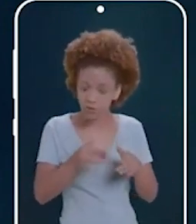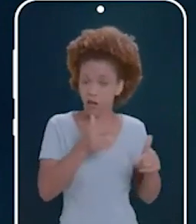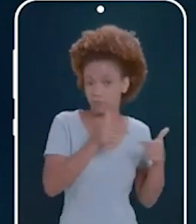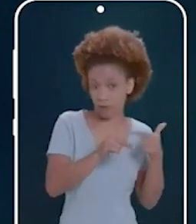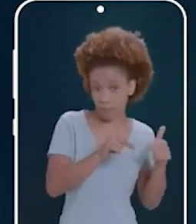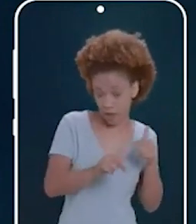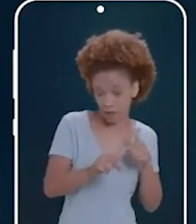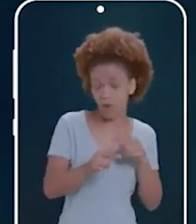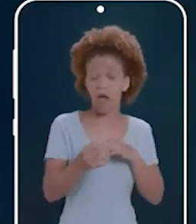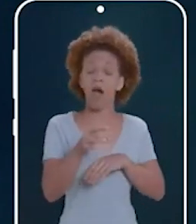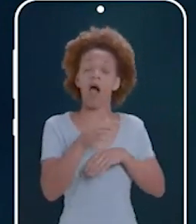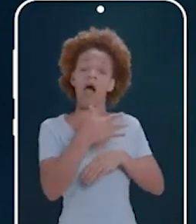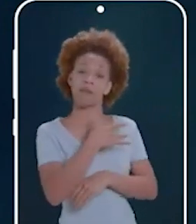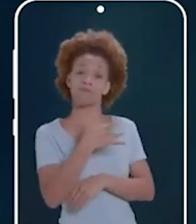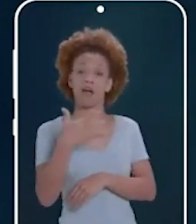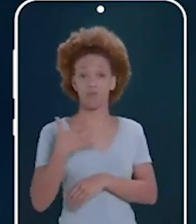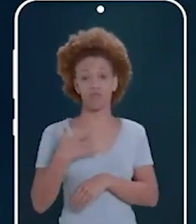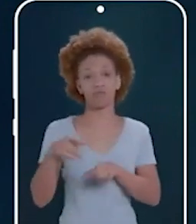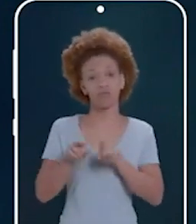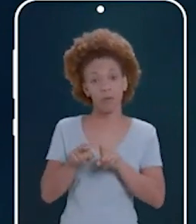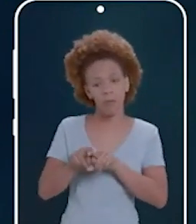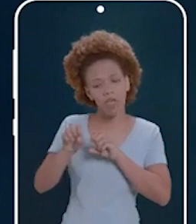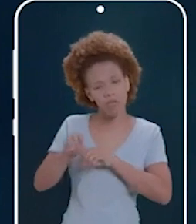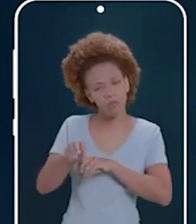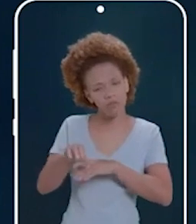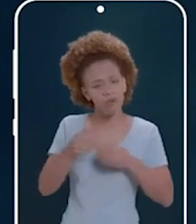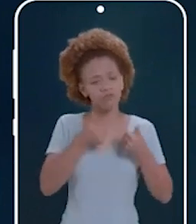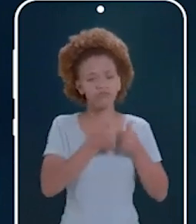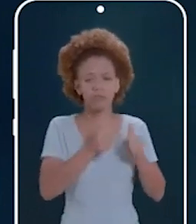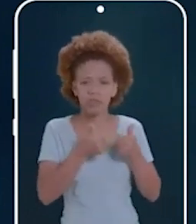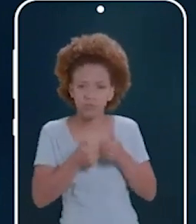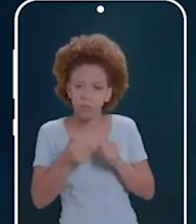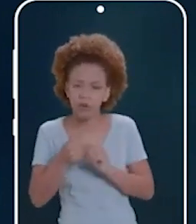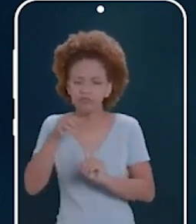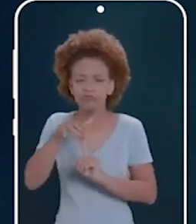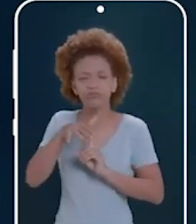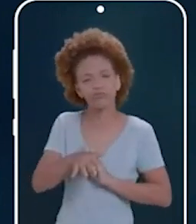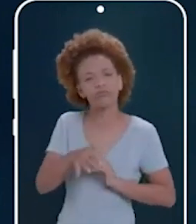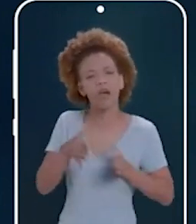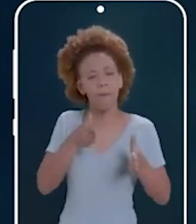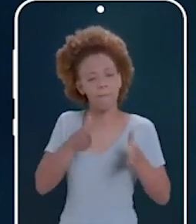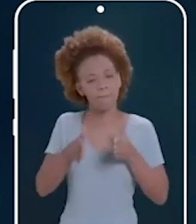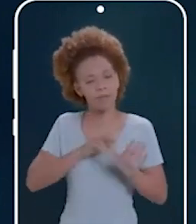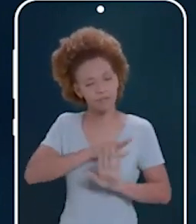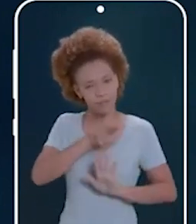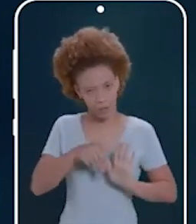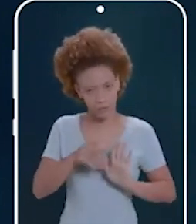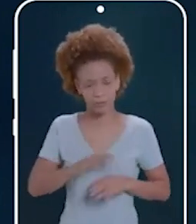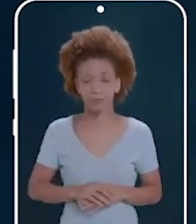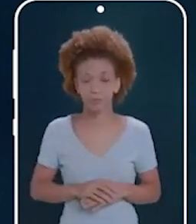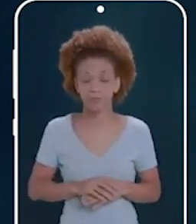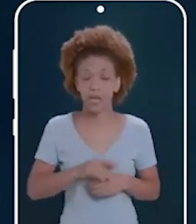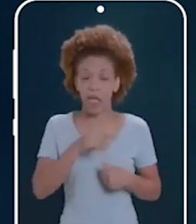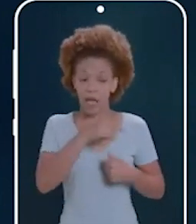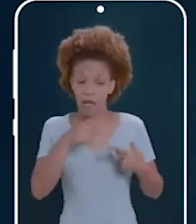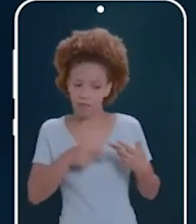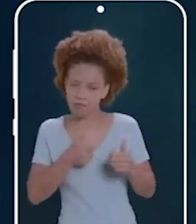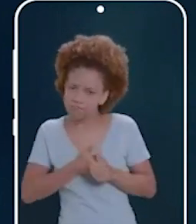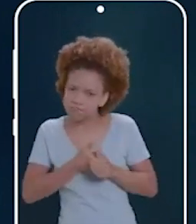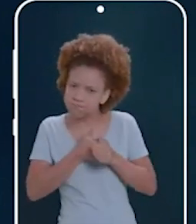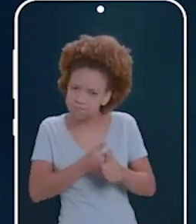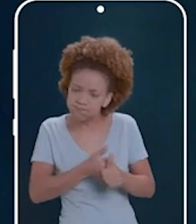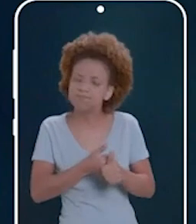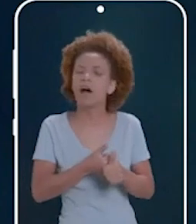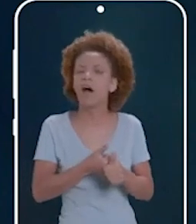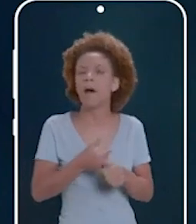a acessibilidade ao mercado de trabalho e aos serviços de saúde, educação, transporte e mobilidade urbana, entre outros.